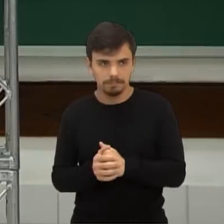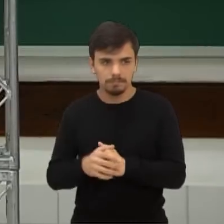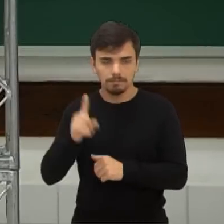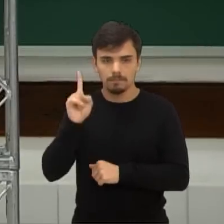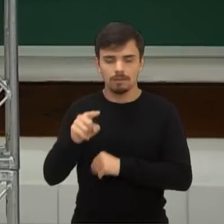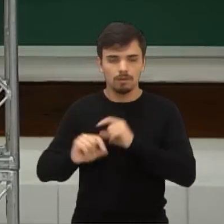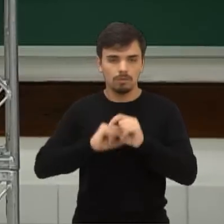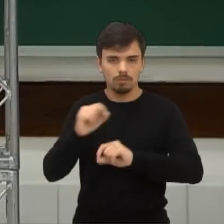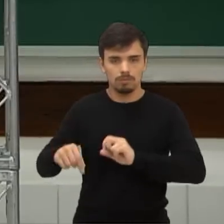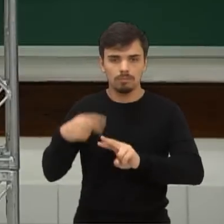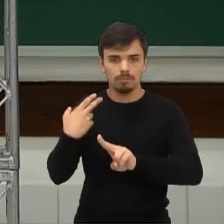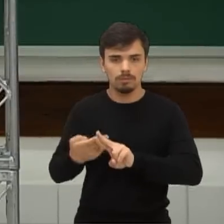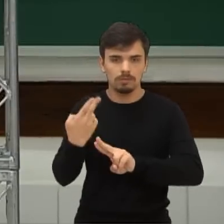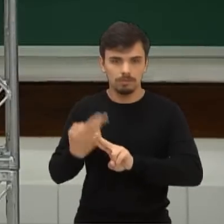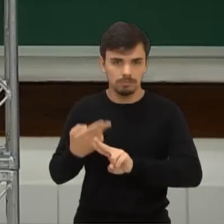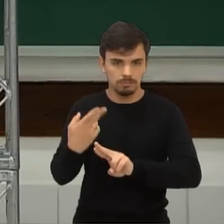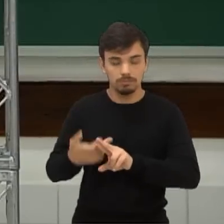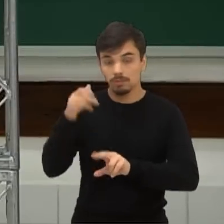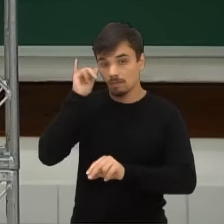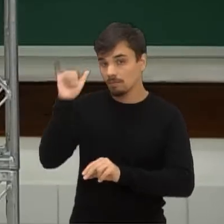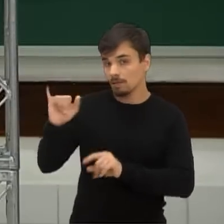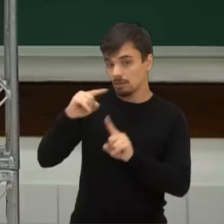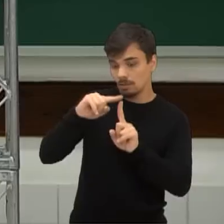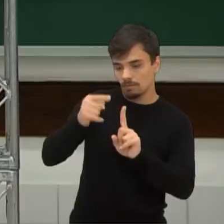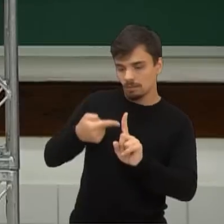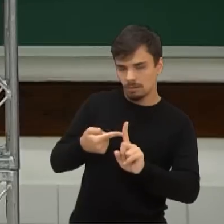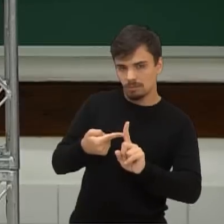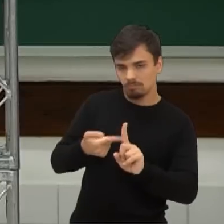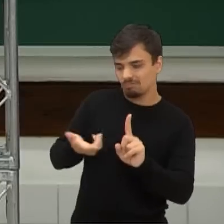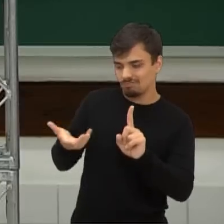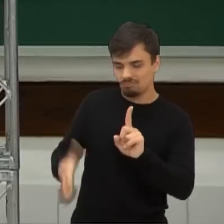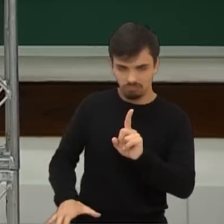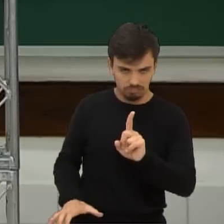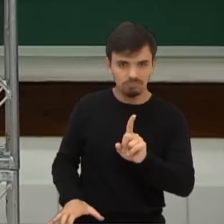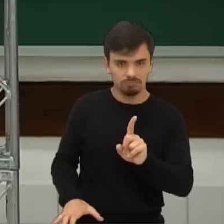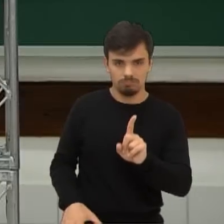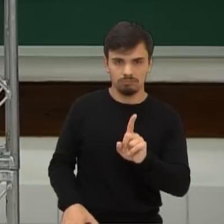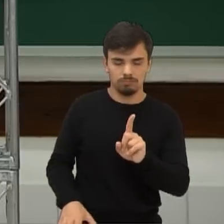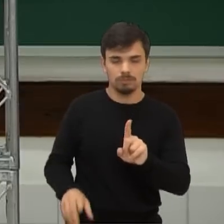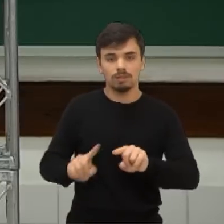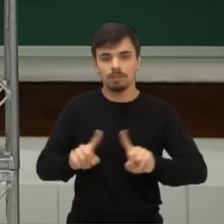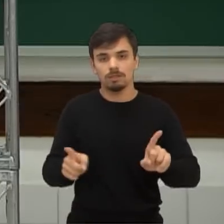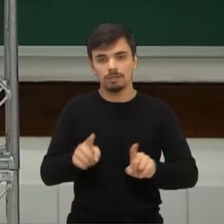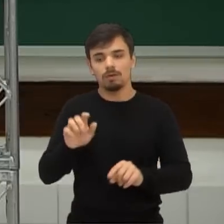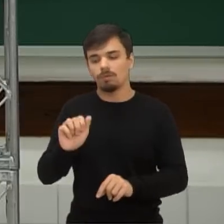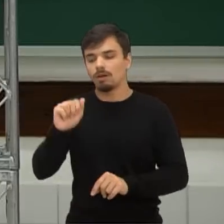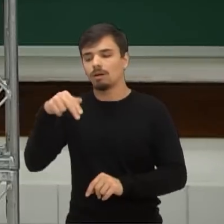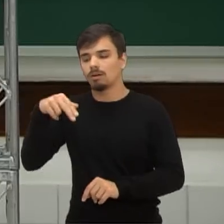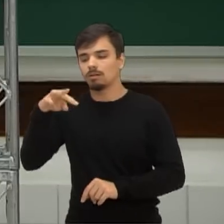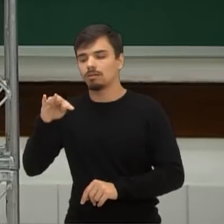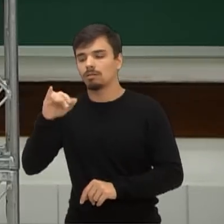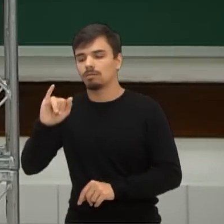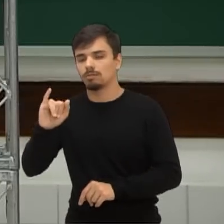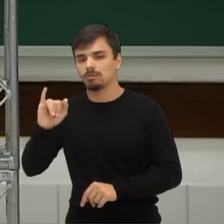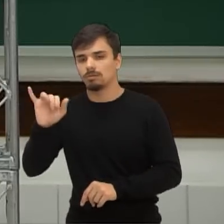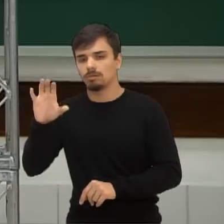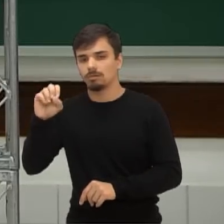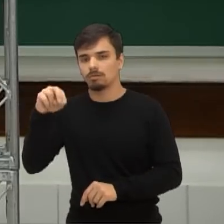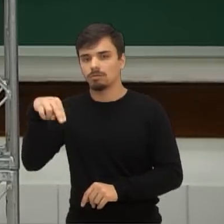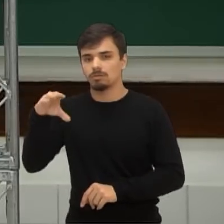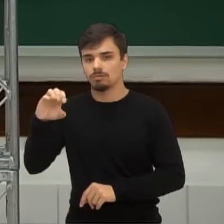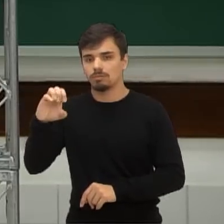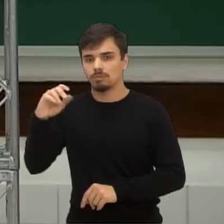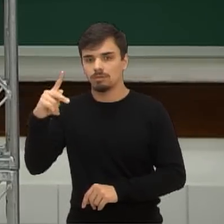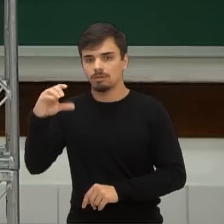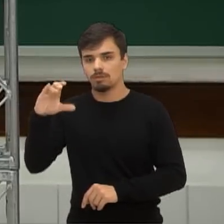eles são utilizados para evitar uma gravidez indesejada, né? Então, o método anticoncepcionais quer dizer